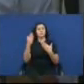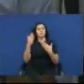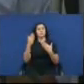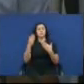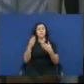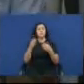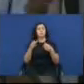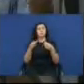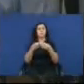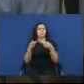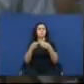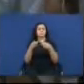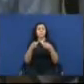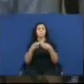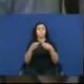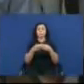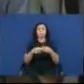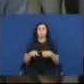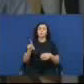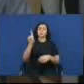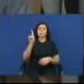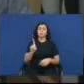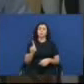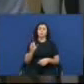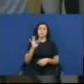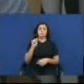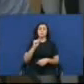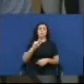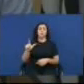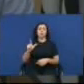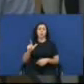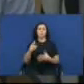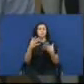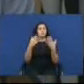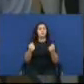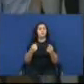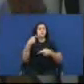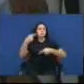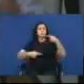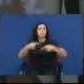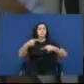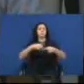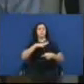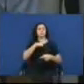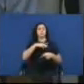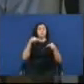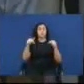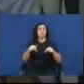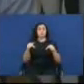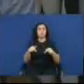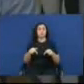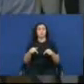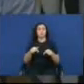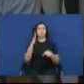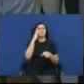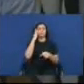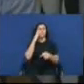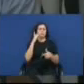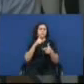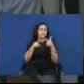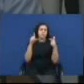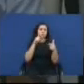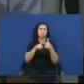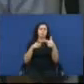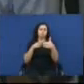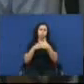corpo diretivo da FAAL, que acolhe a comunidade limeirense para discutir questões sociais importantes. Apesar de estar sofrendo